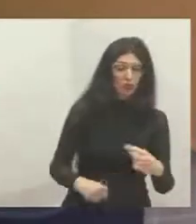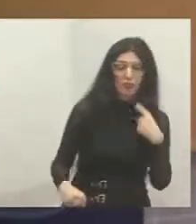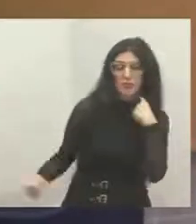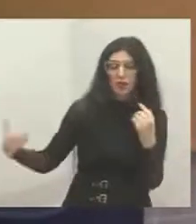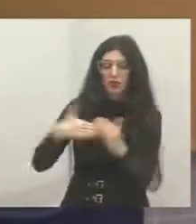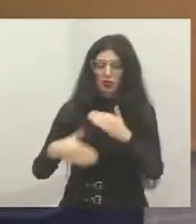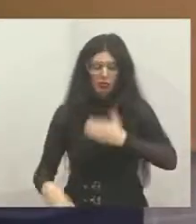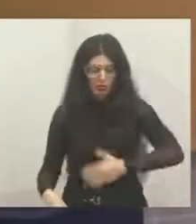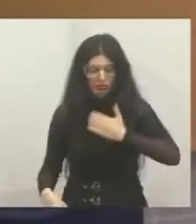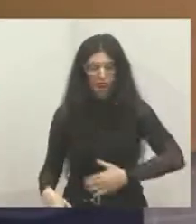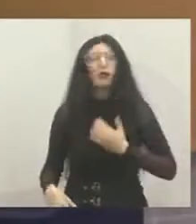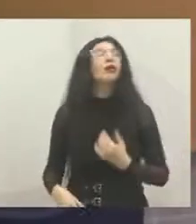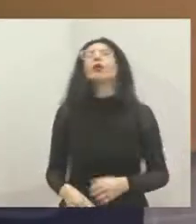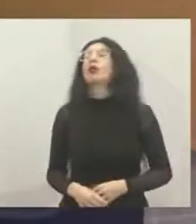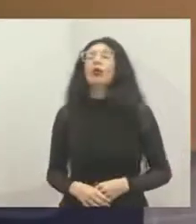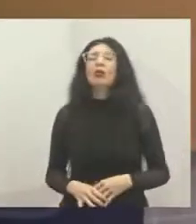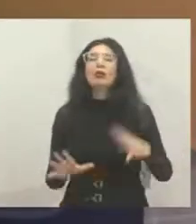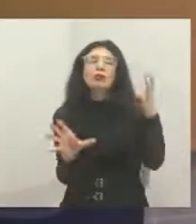tivemos um montante de